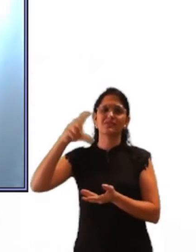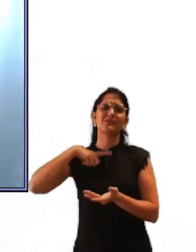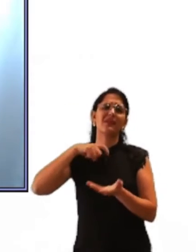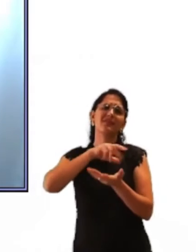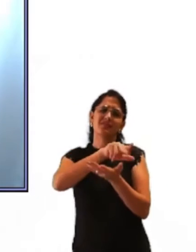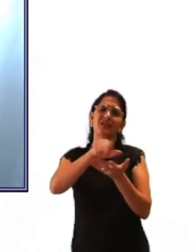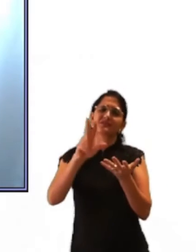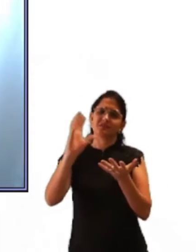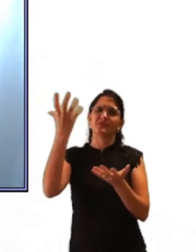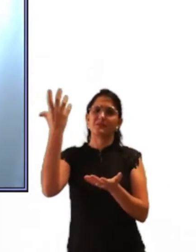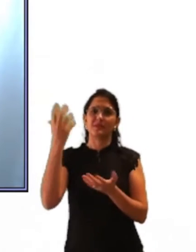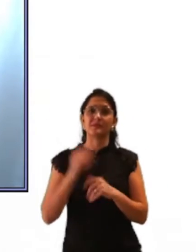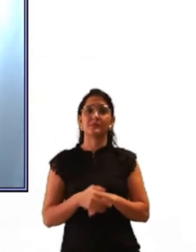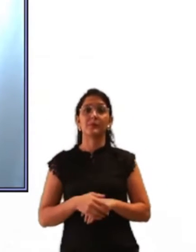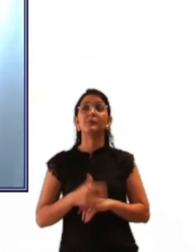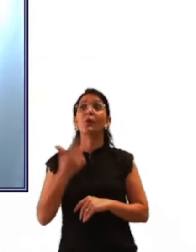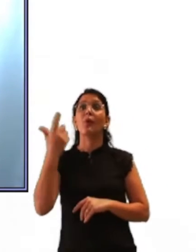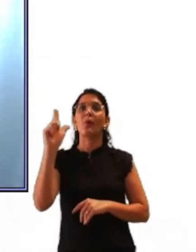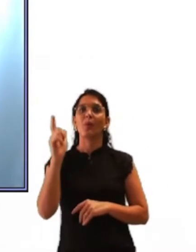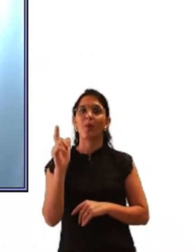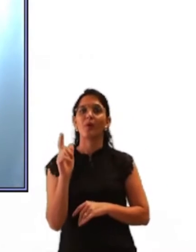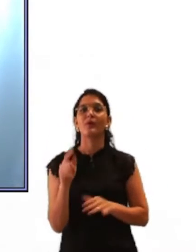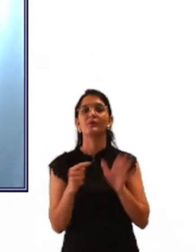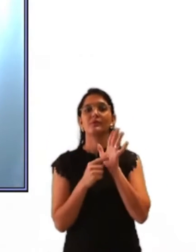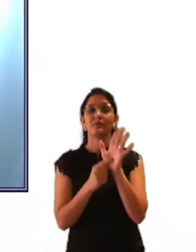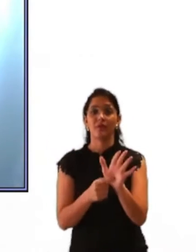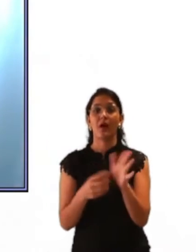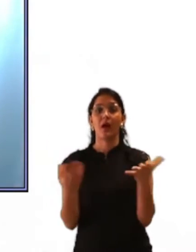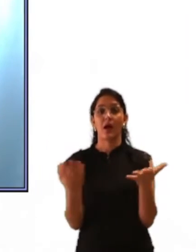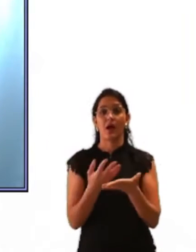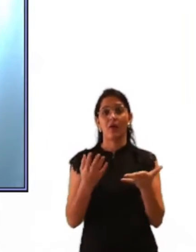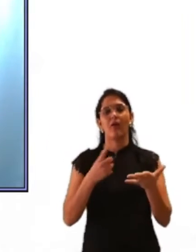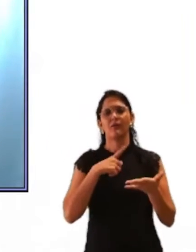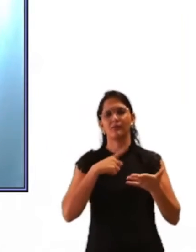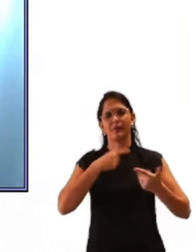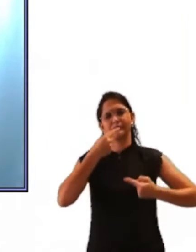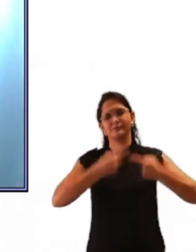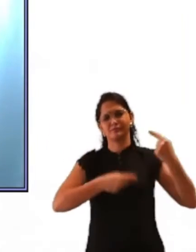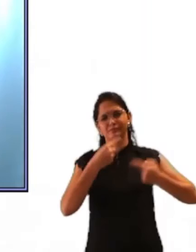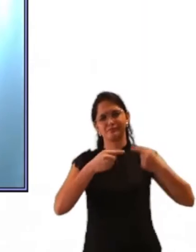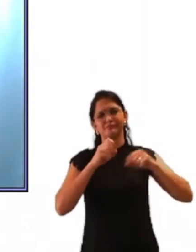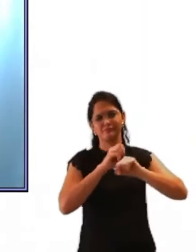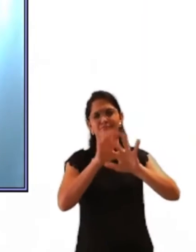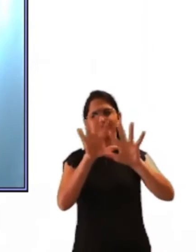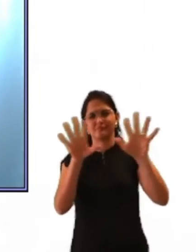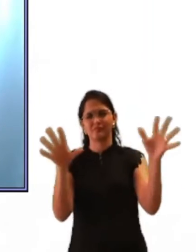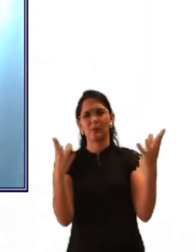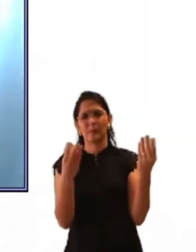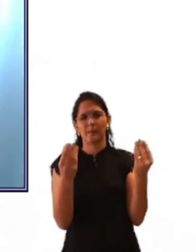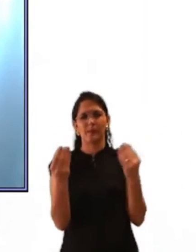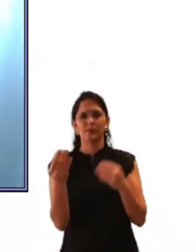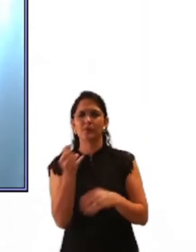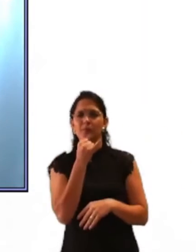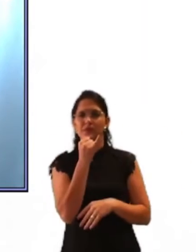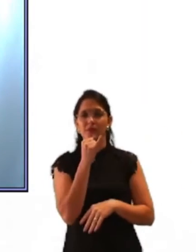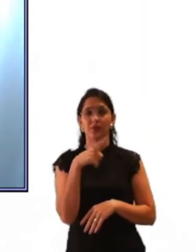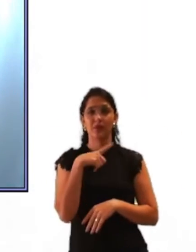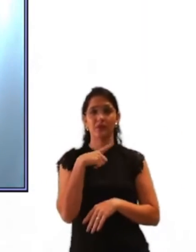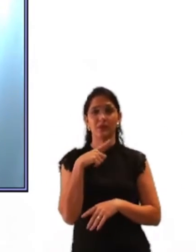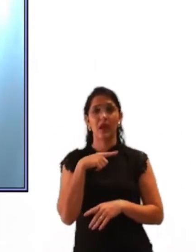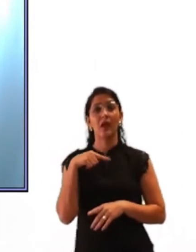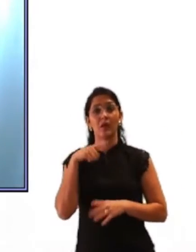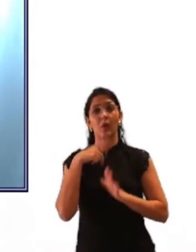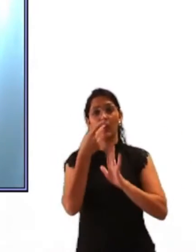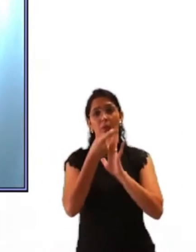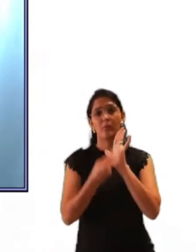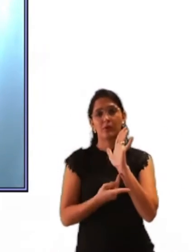outro reconhecimento que agora está, né, ganhando uma discussão, uma repercussão muito grande, inclusive tem um projeto aí para alterar